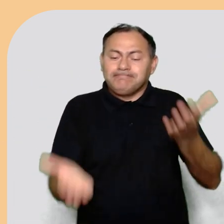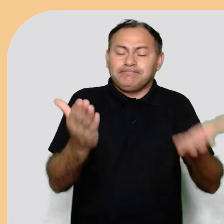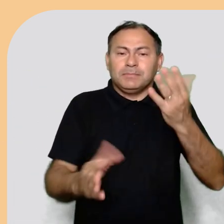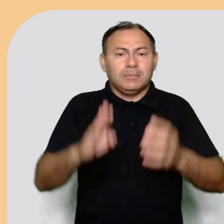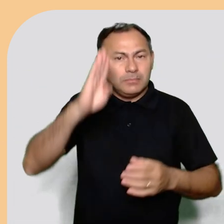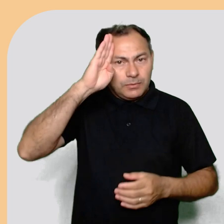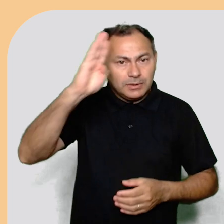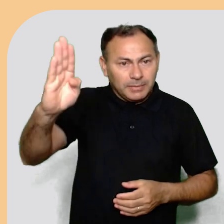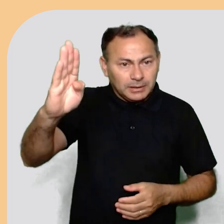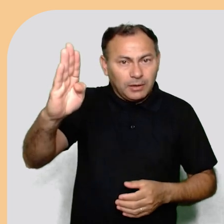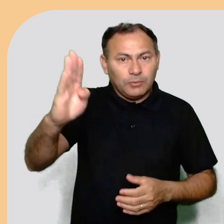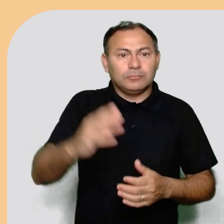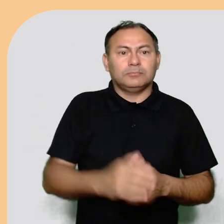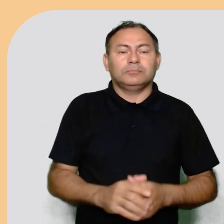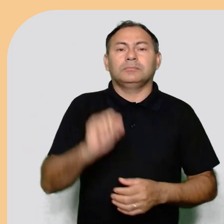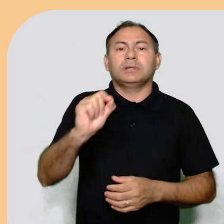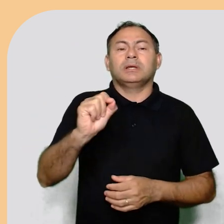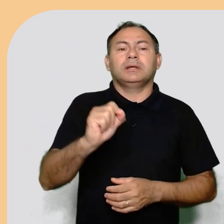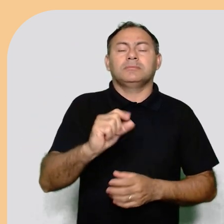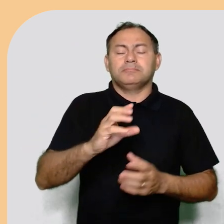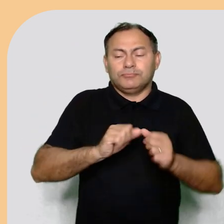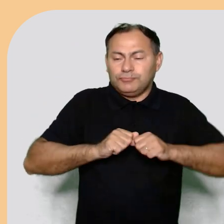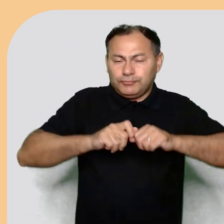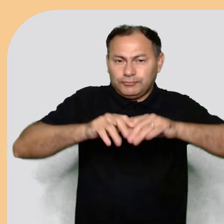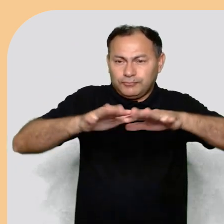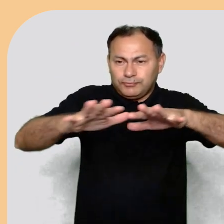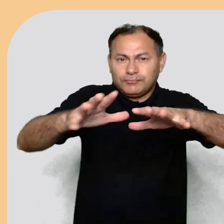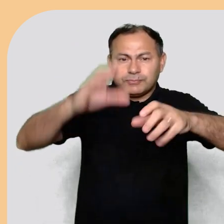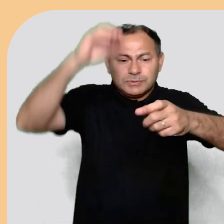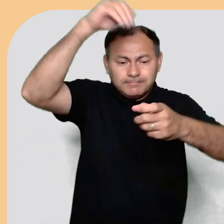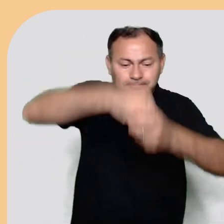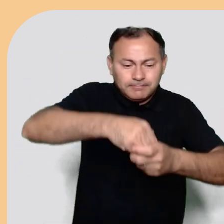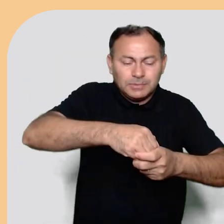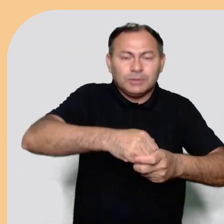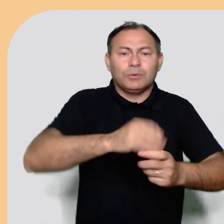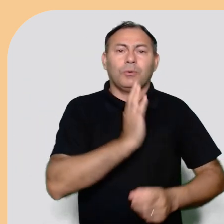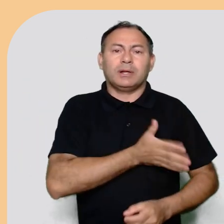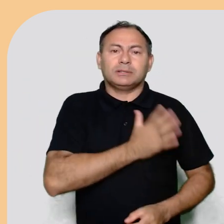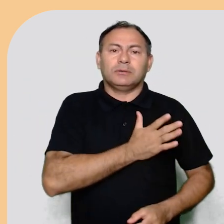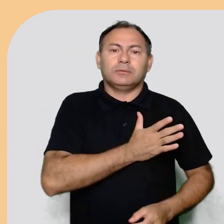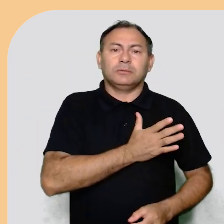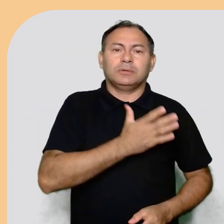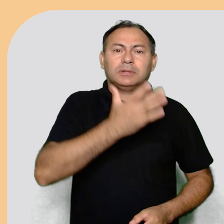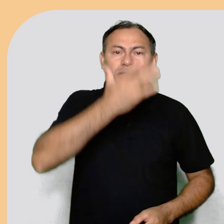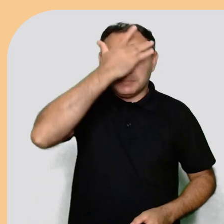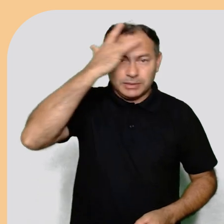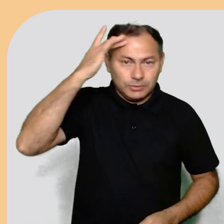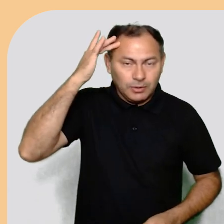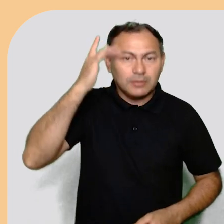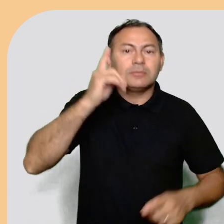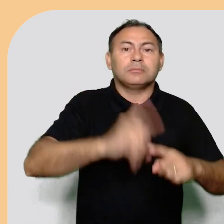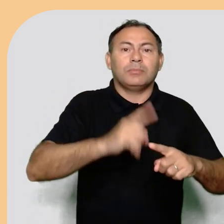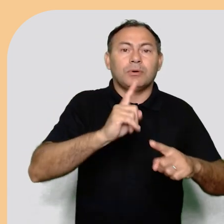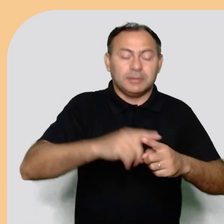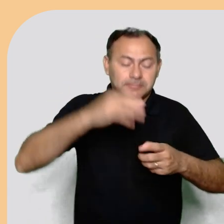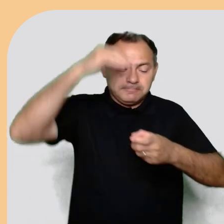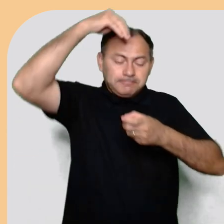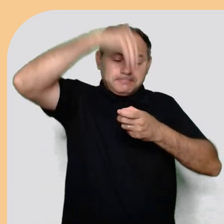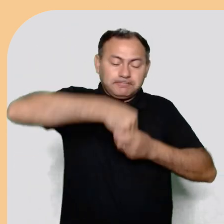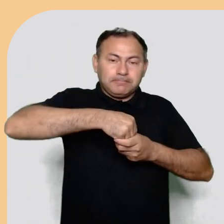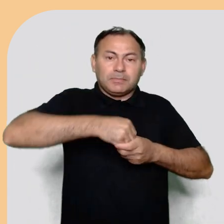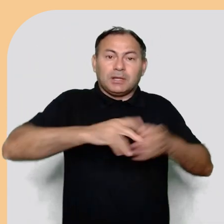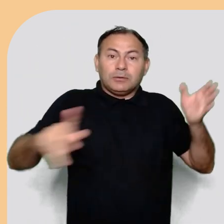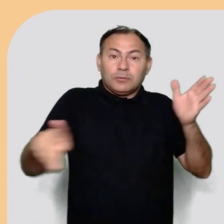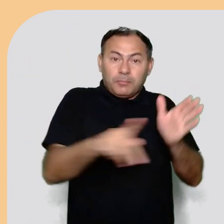desequilíbrio fundamental que se radica no coração do homem. Porque no íntimo